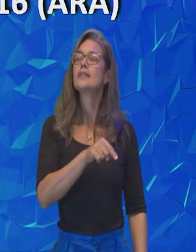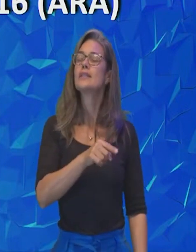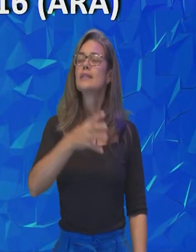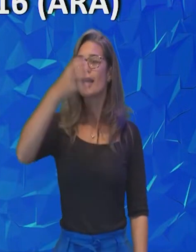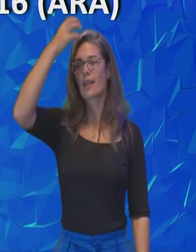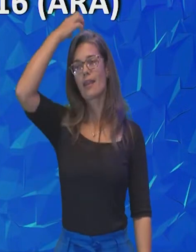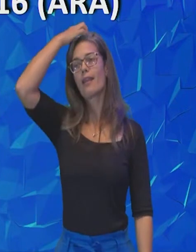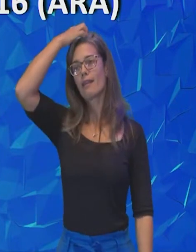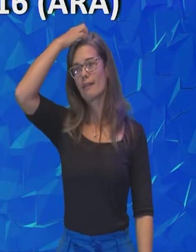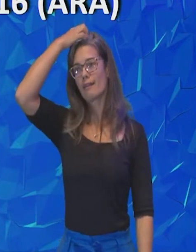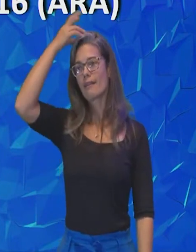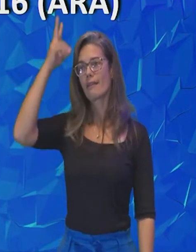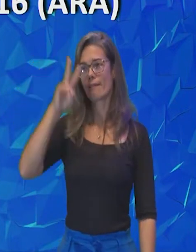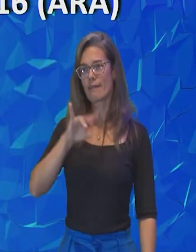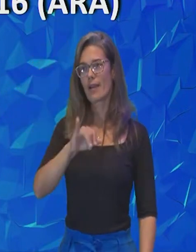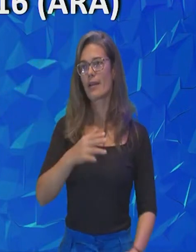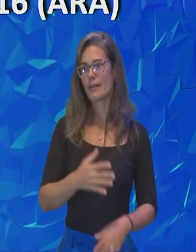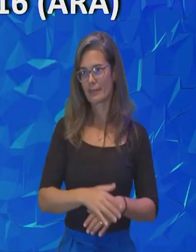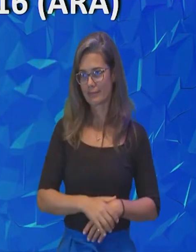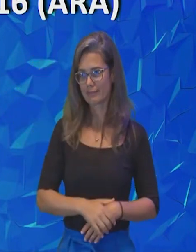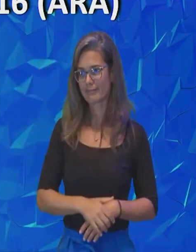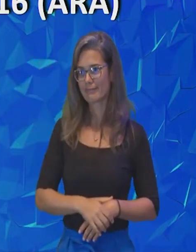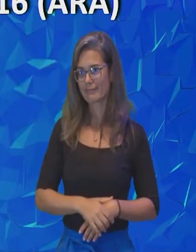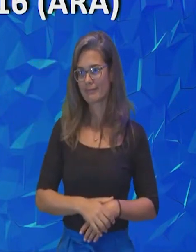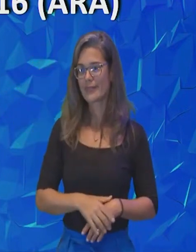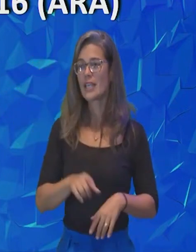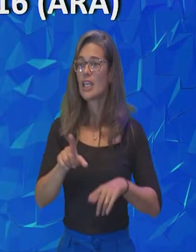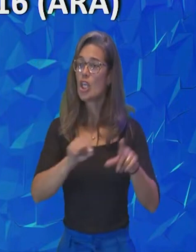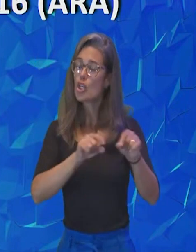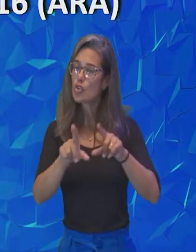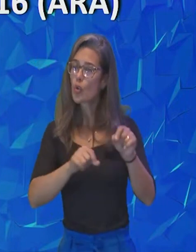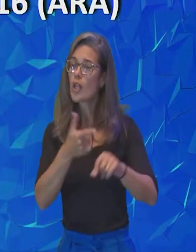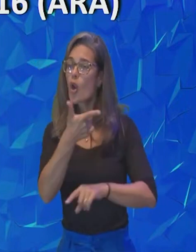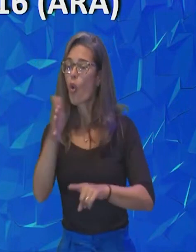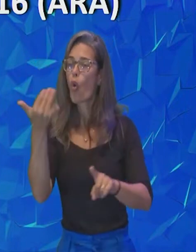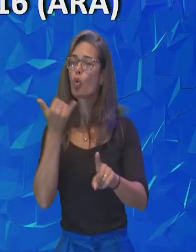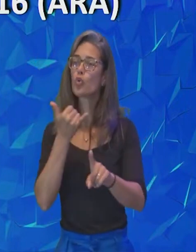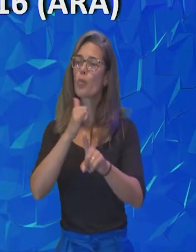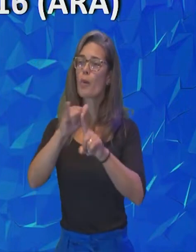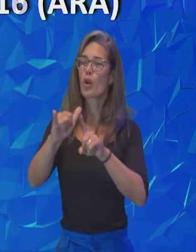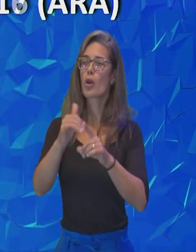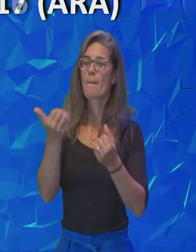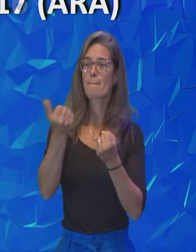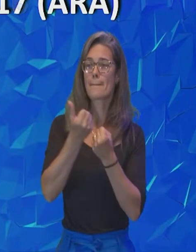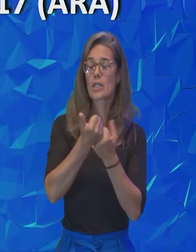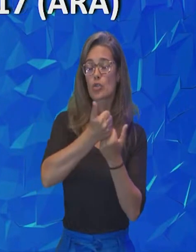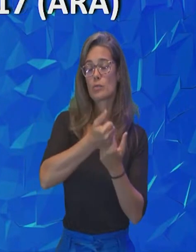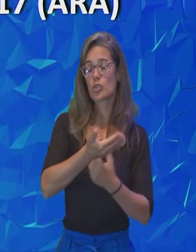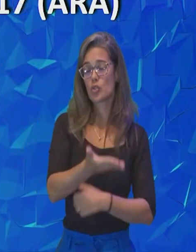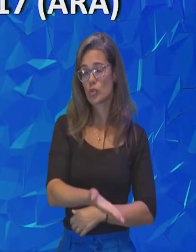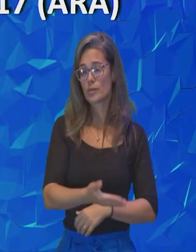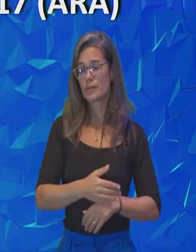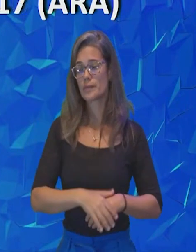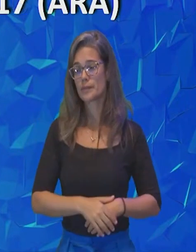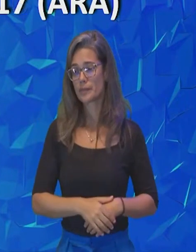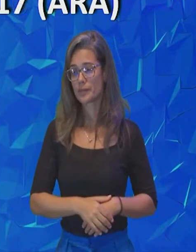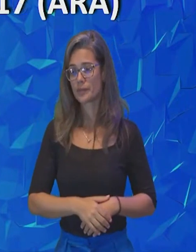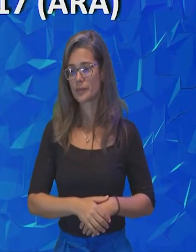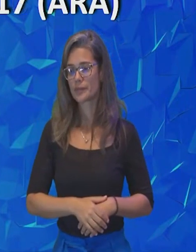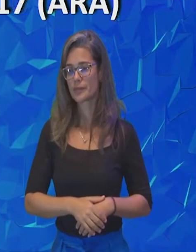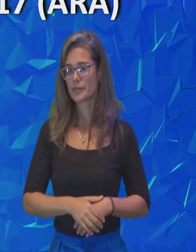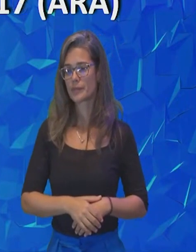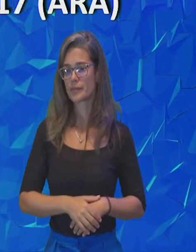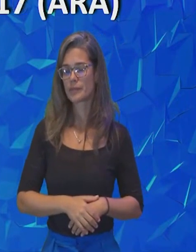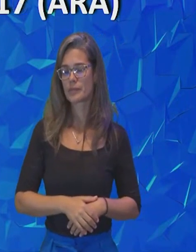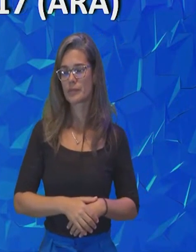Zafate, de Abel-Meolá, ungirás profeta em teu lugar. Quem escapar à espada de Azael, Jeú o matará, e quem escapar